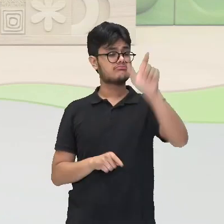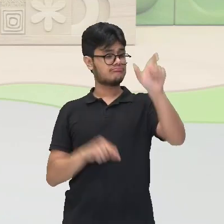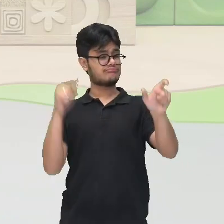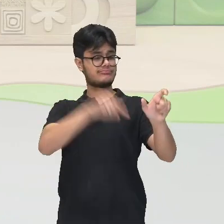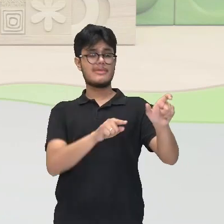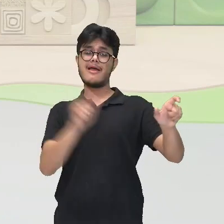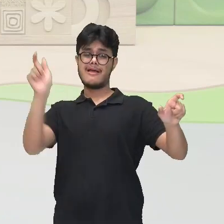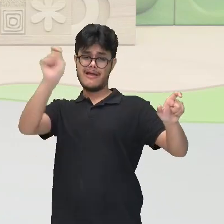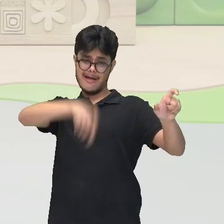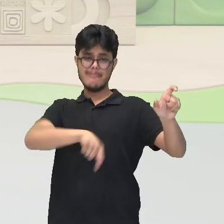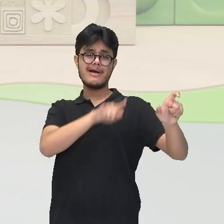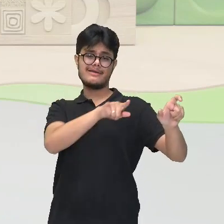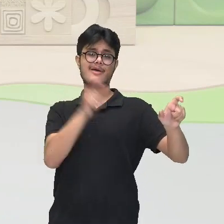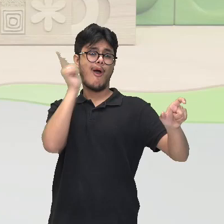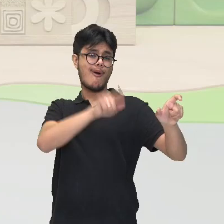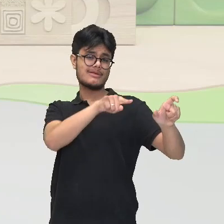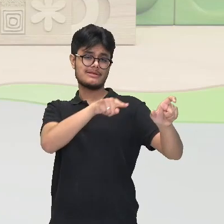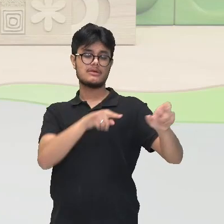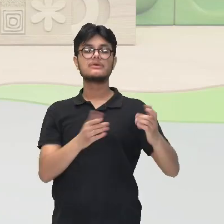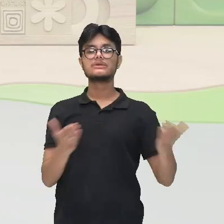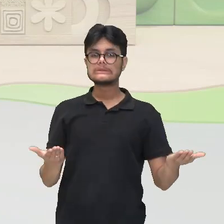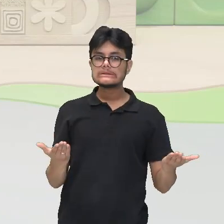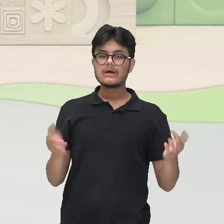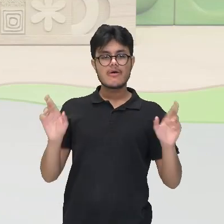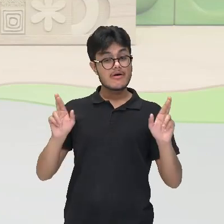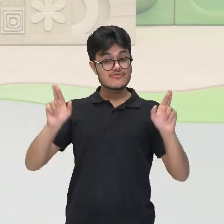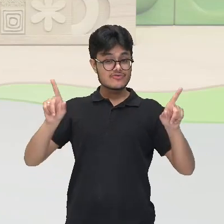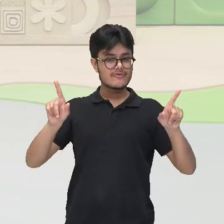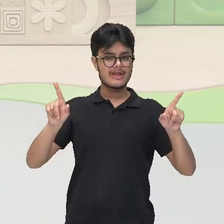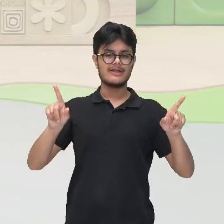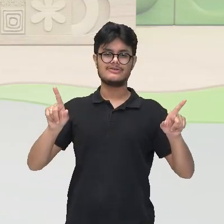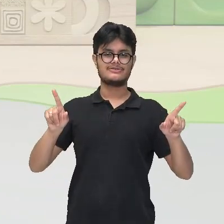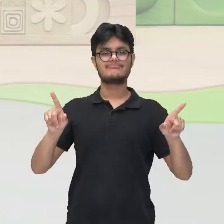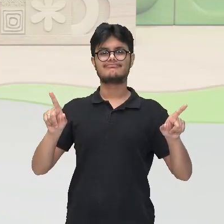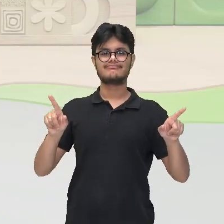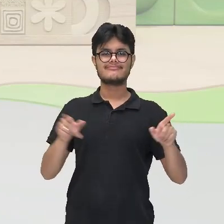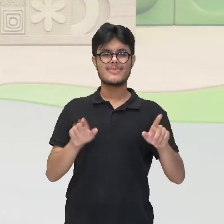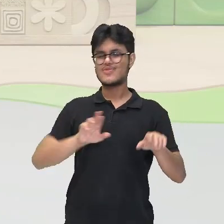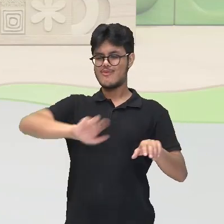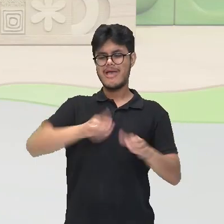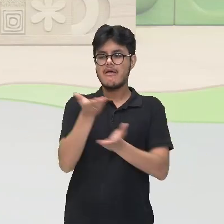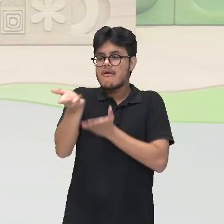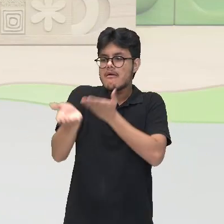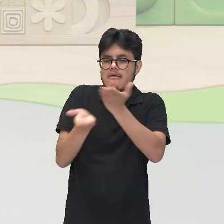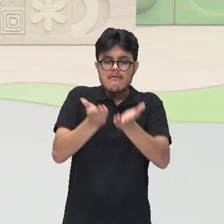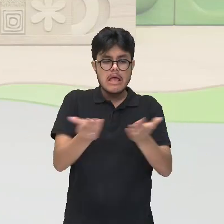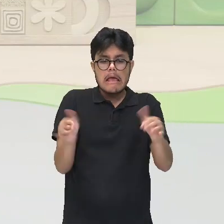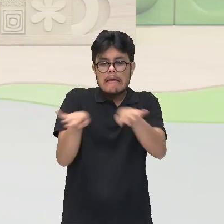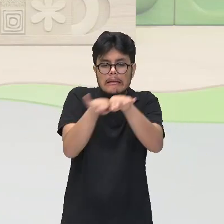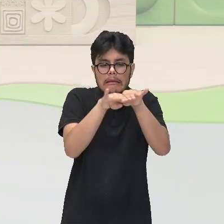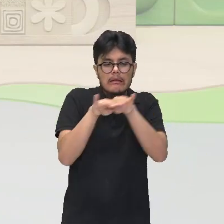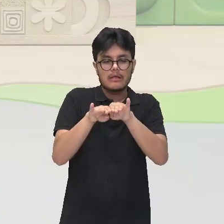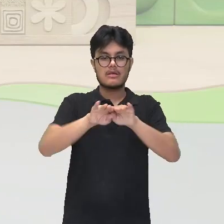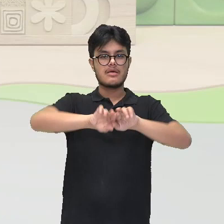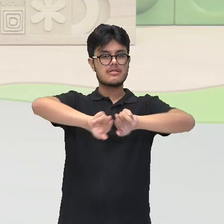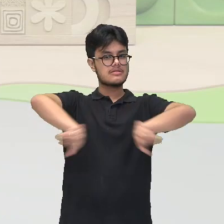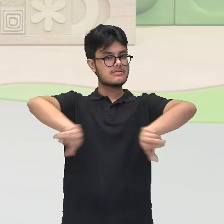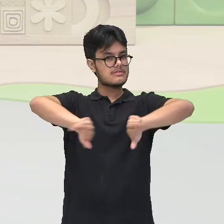já conseguem. Então, o tratamento ele não deve ser igual, porque cada um tem o